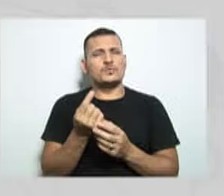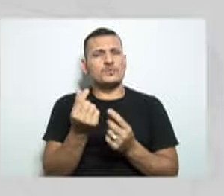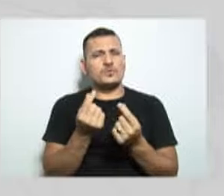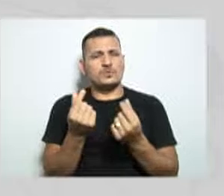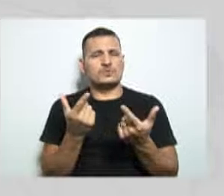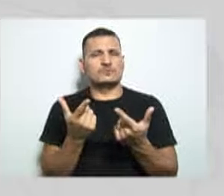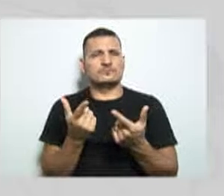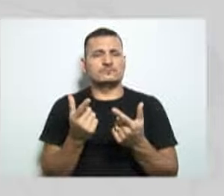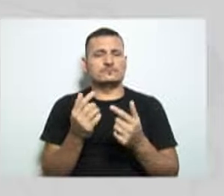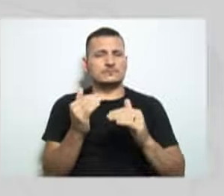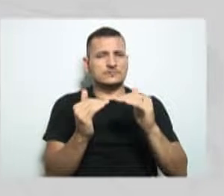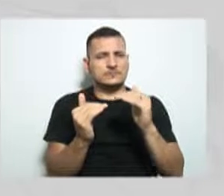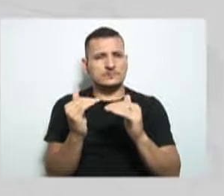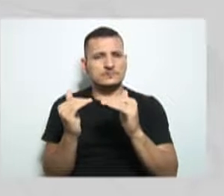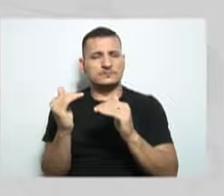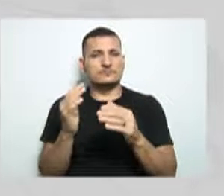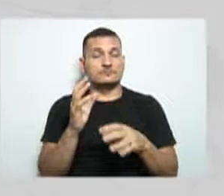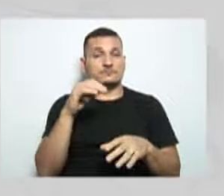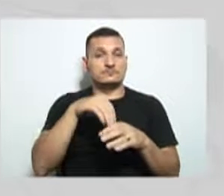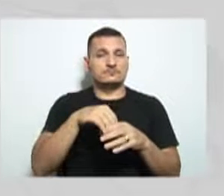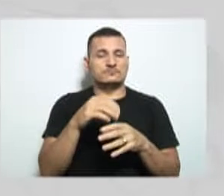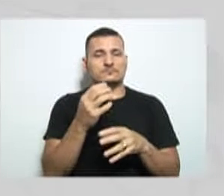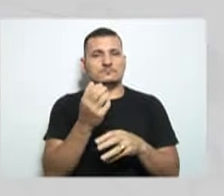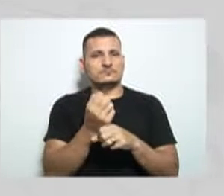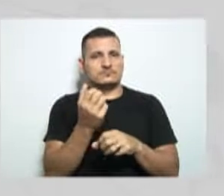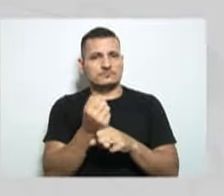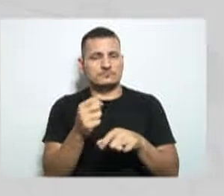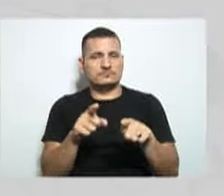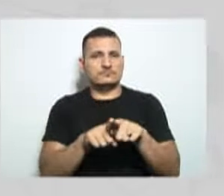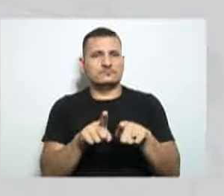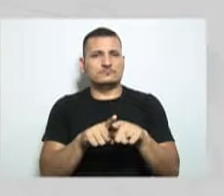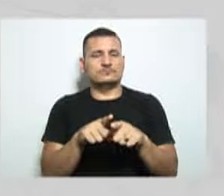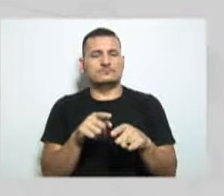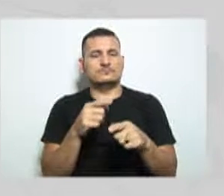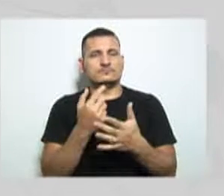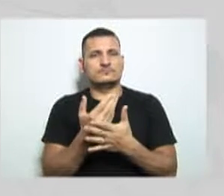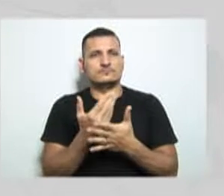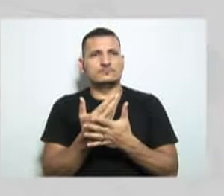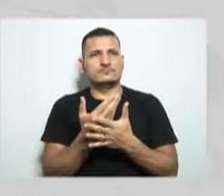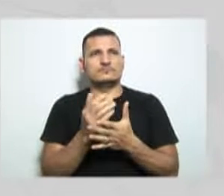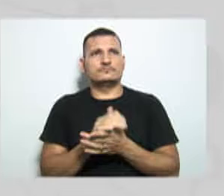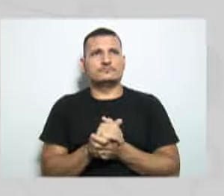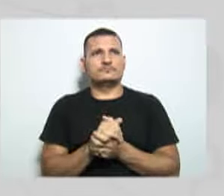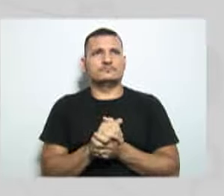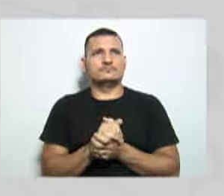e dentro dessa Contabilidade de Empresas Cooperativistas também trabalharemos com